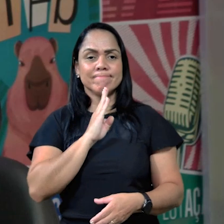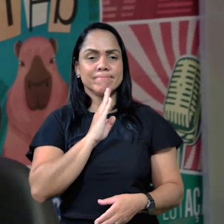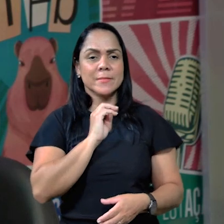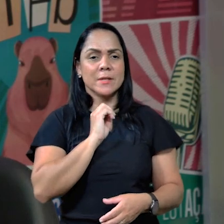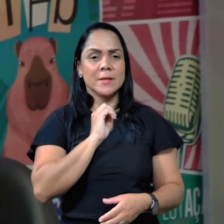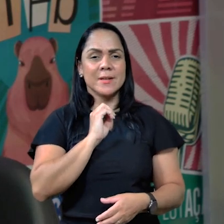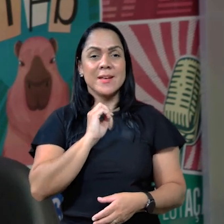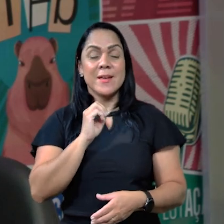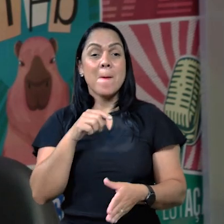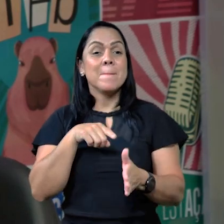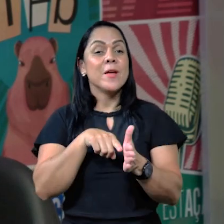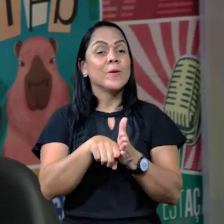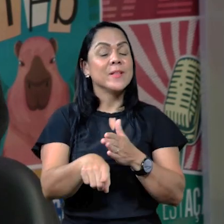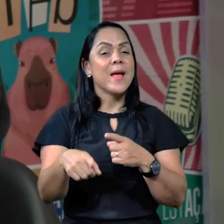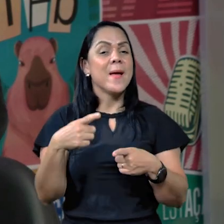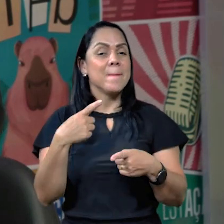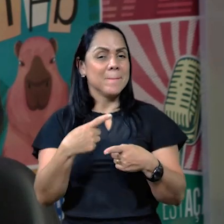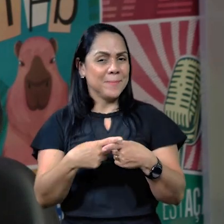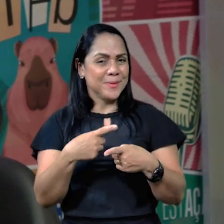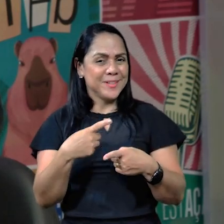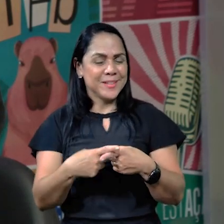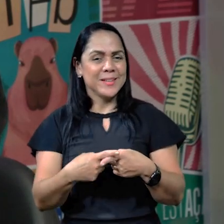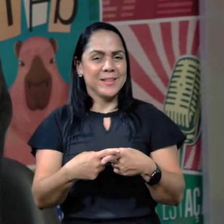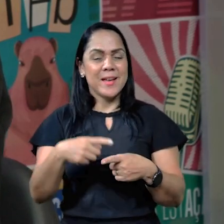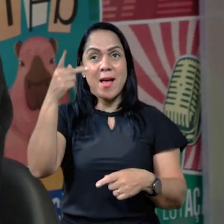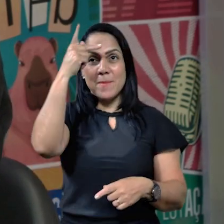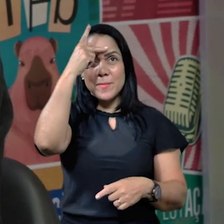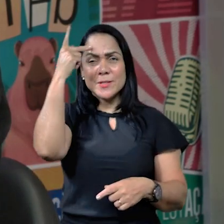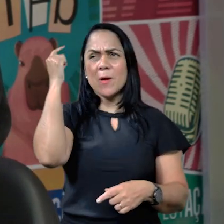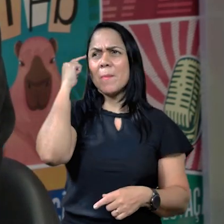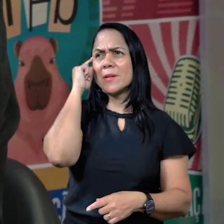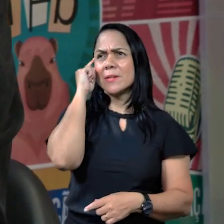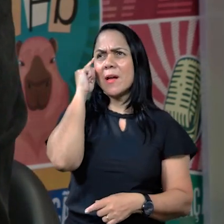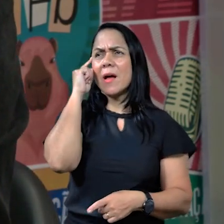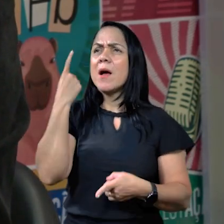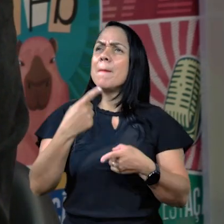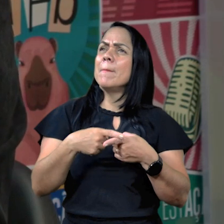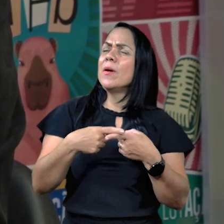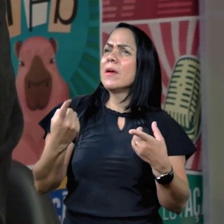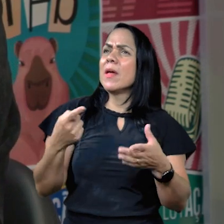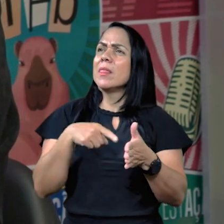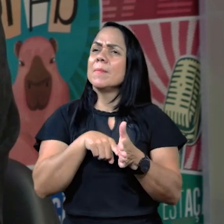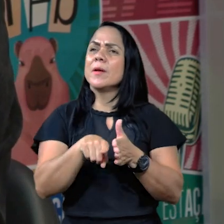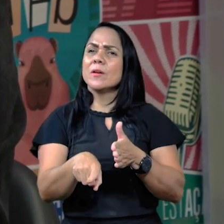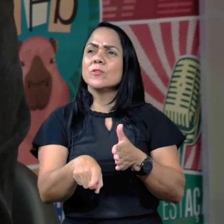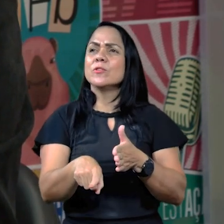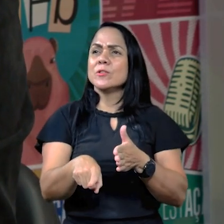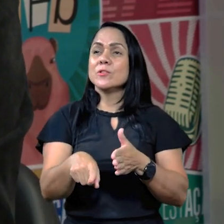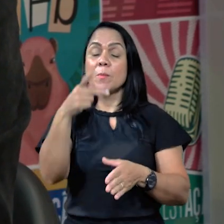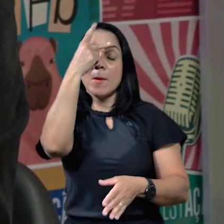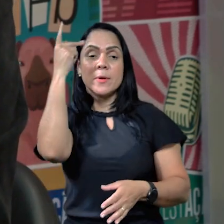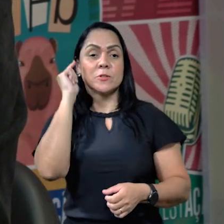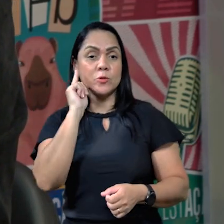você estrategicamente, porque pode ser que algumas pessoas vai pensar assim: "Nossa, mas por que que não perguntou disso para uma pessoa surda?". Sim.